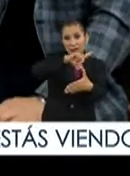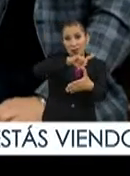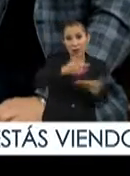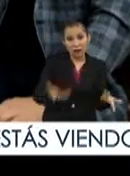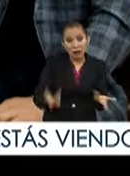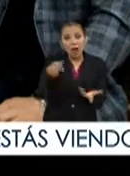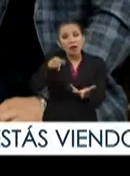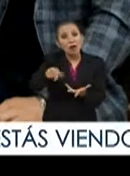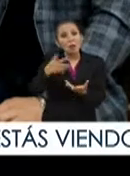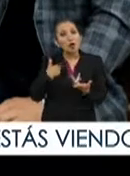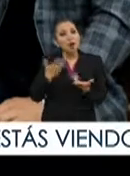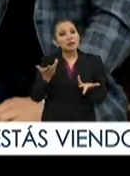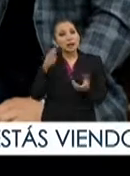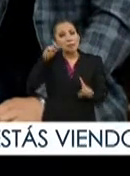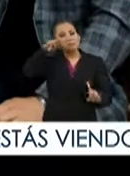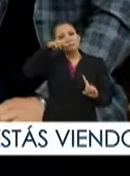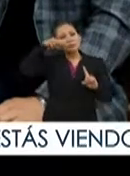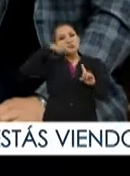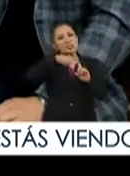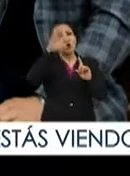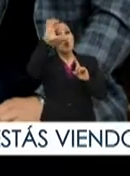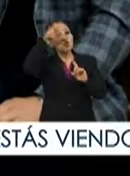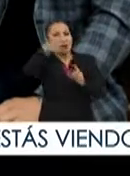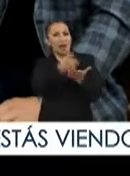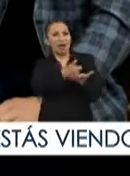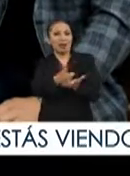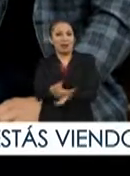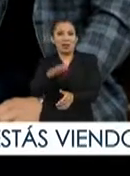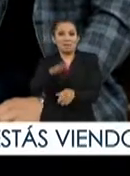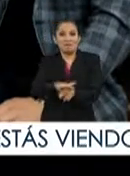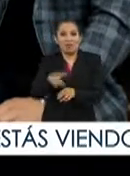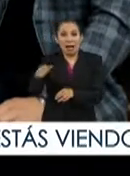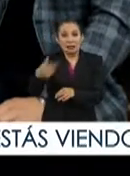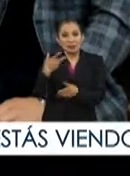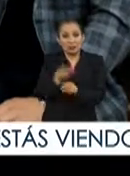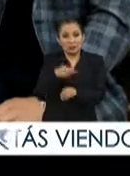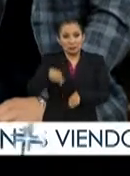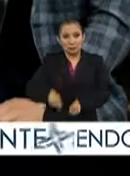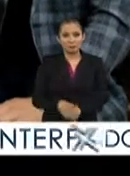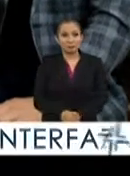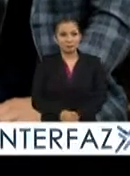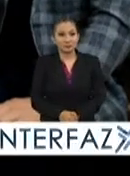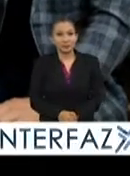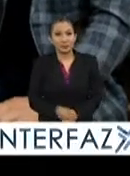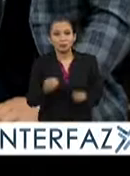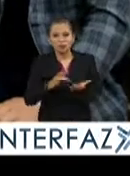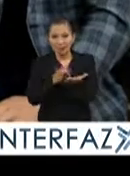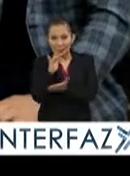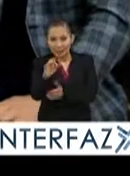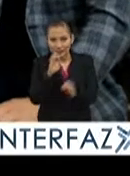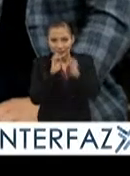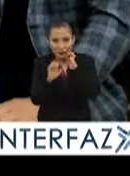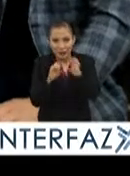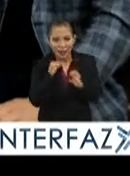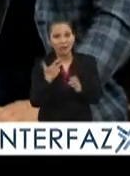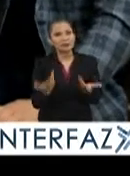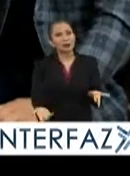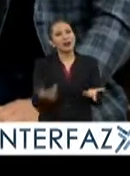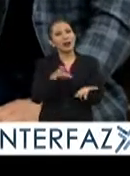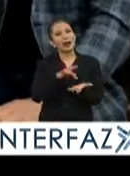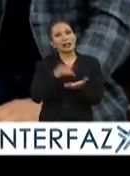latino-americanos. Acho que essa é uma das nossas missões na cultura e um pouco do que a gente está fazendo hoje aqui. Molto obrigado por esta entrevista, muchas